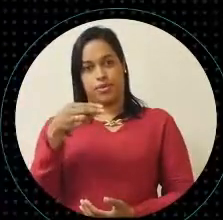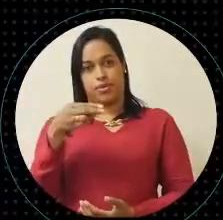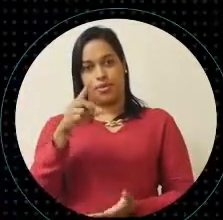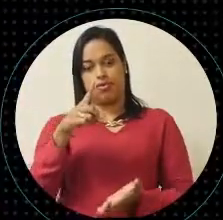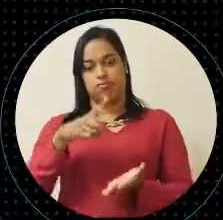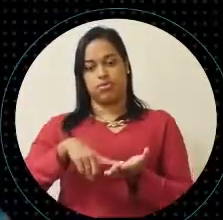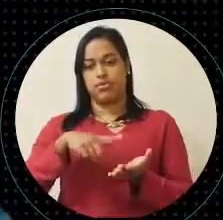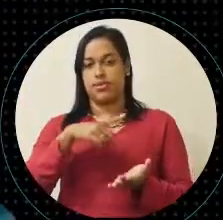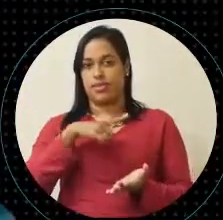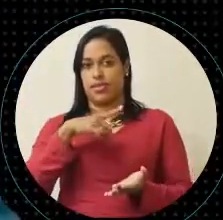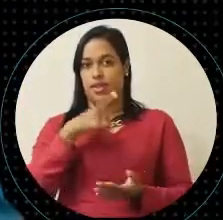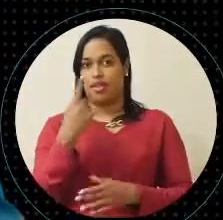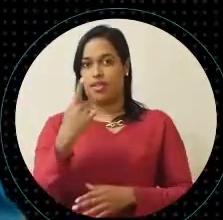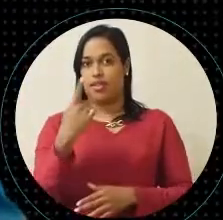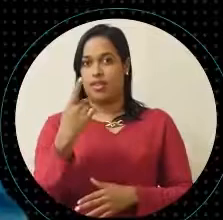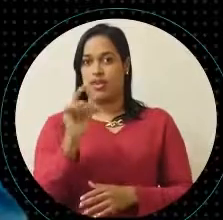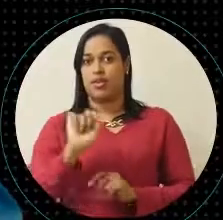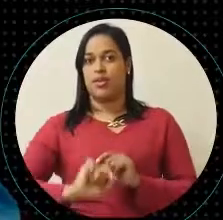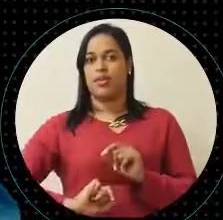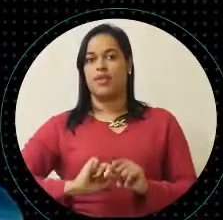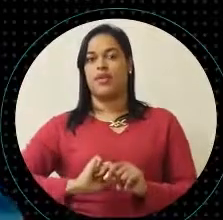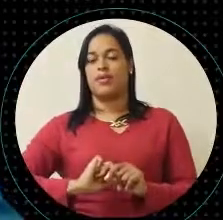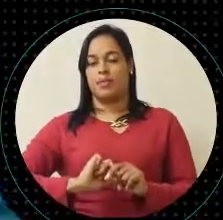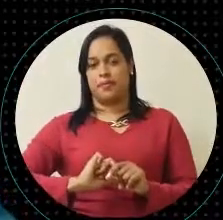botão que tem lá